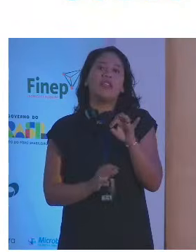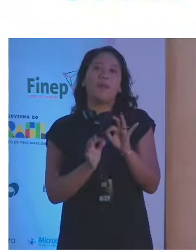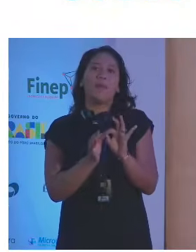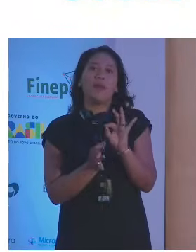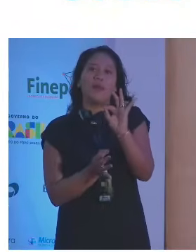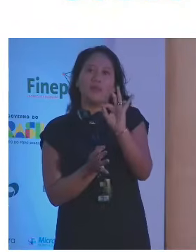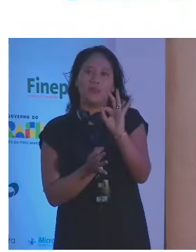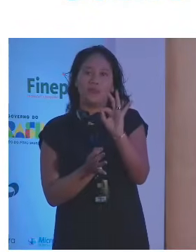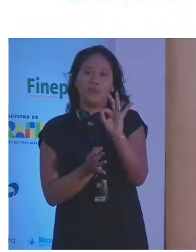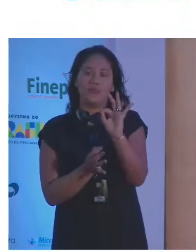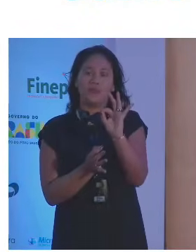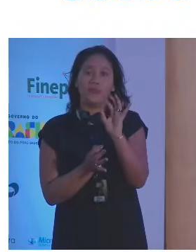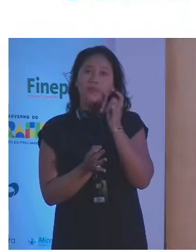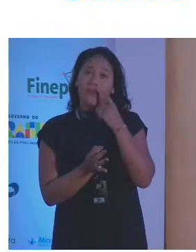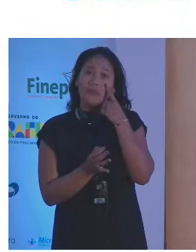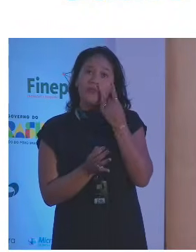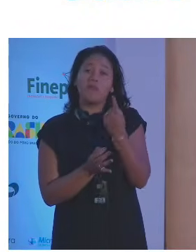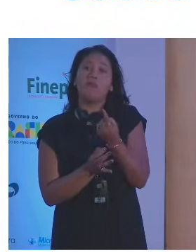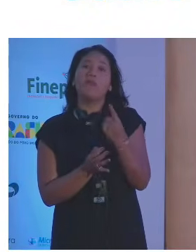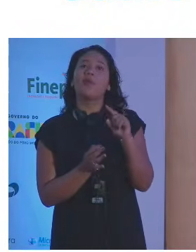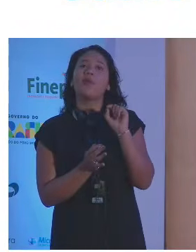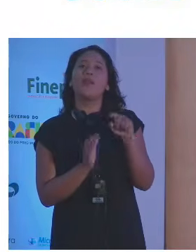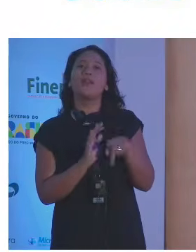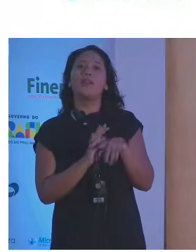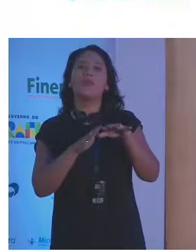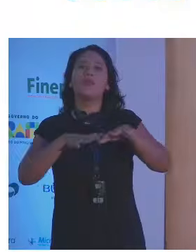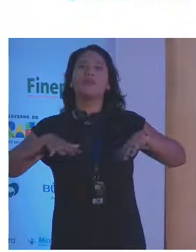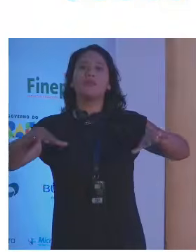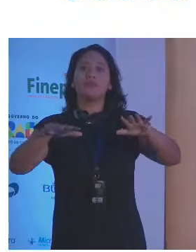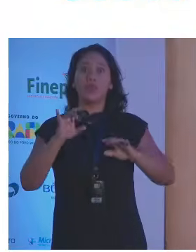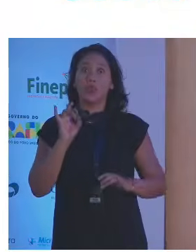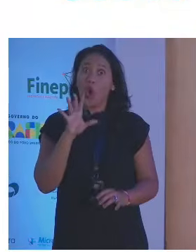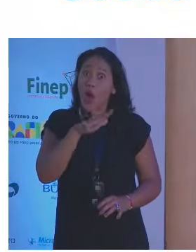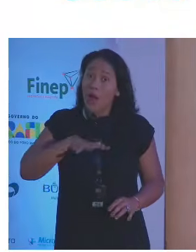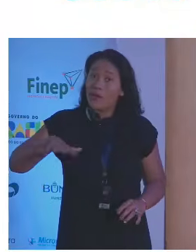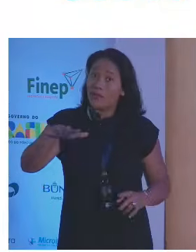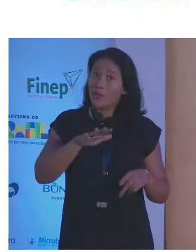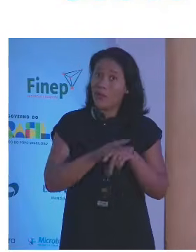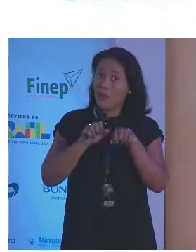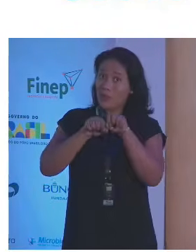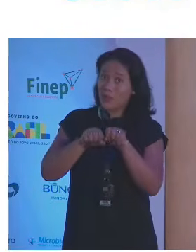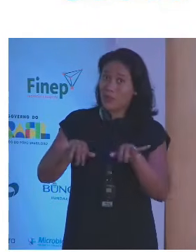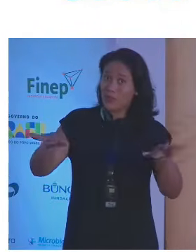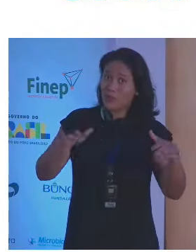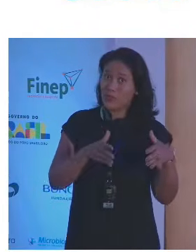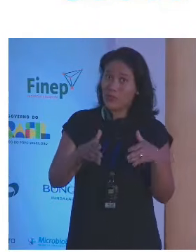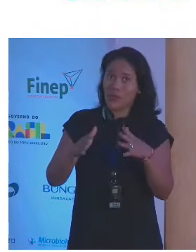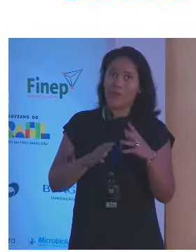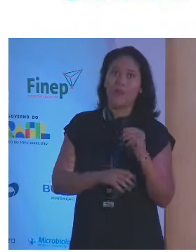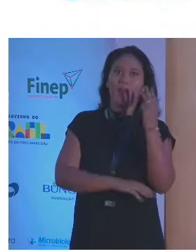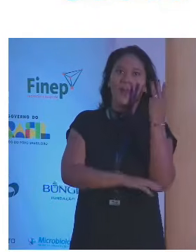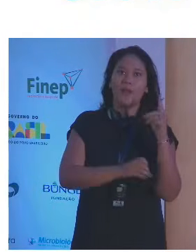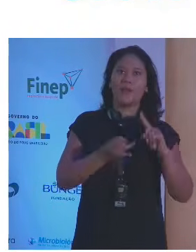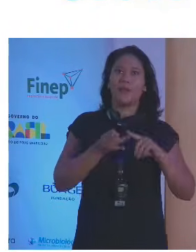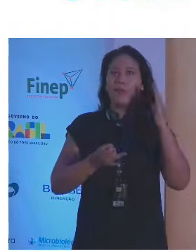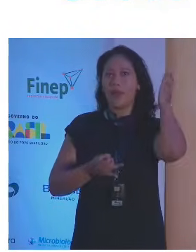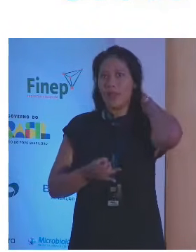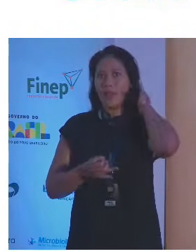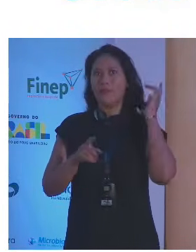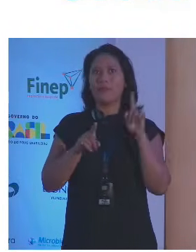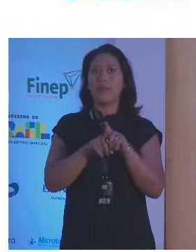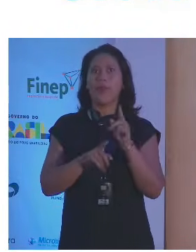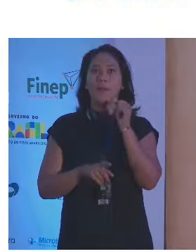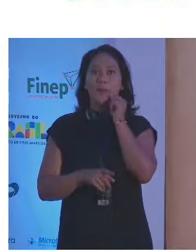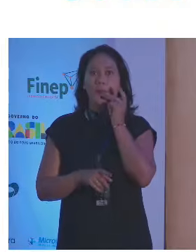mar, a gente vai ver que a gente tem uma área de, só nessa região da Foz do Amazonas, pegando parte do Maranhão, Pará e